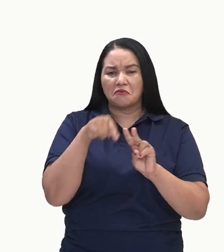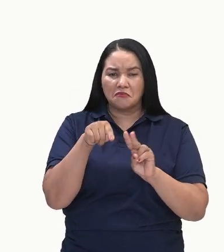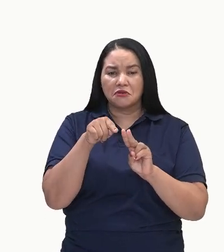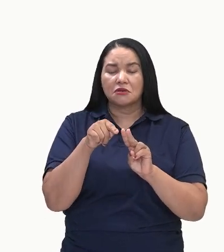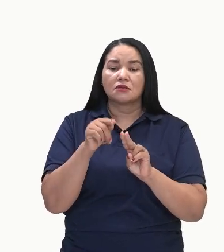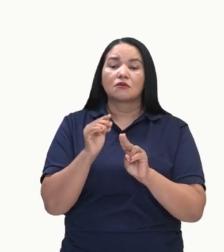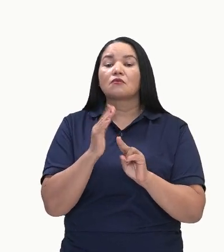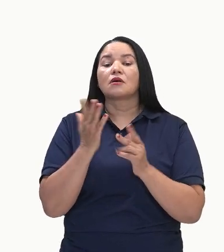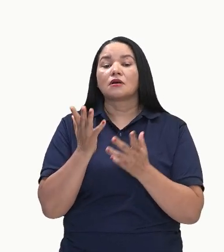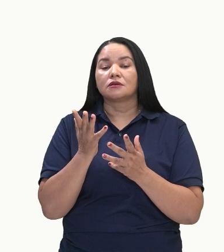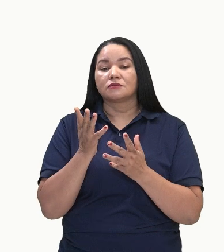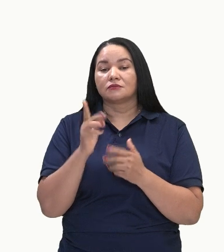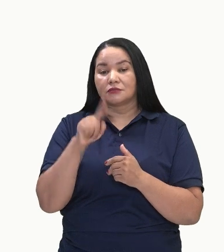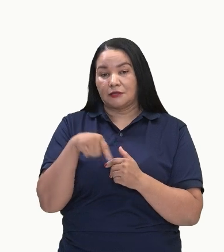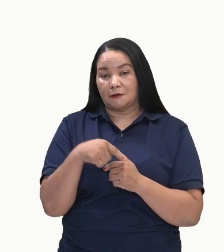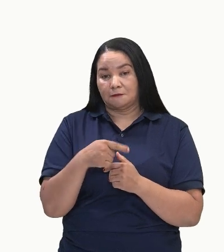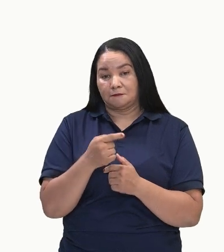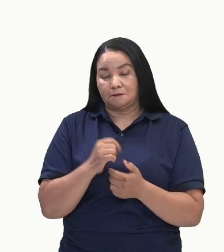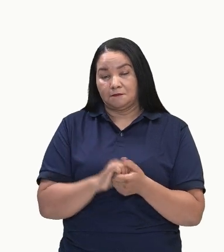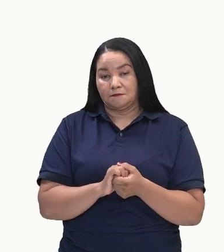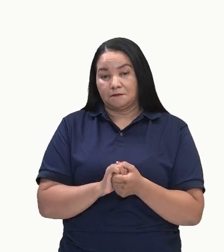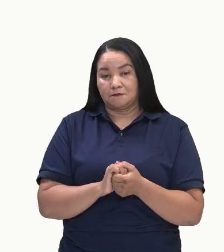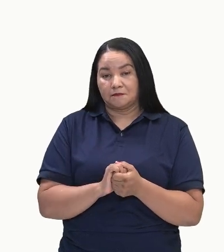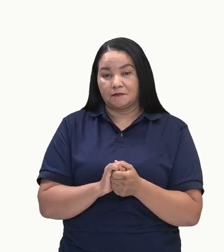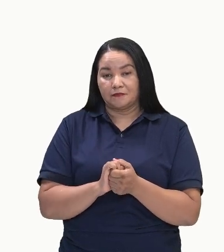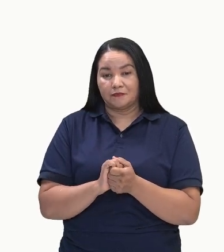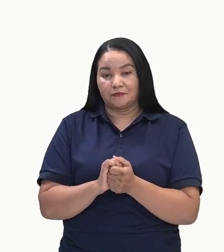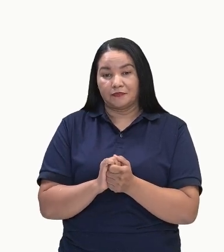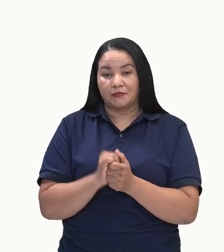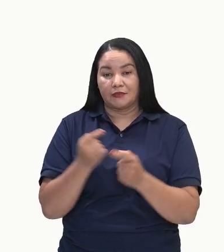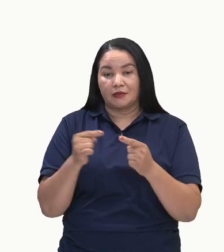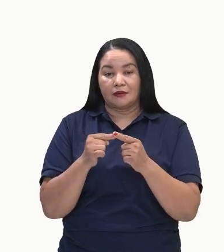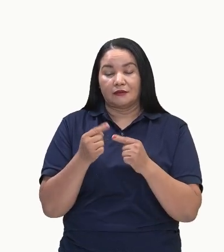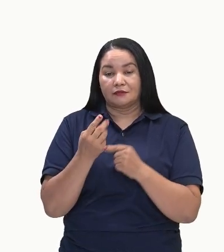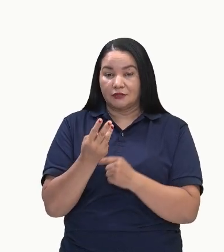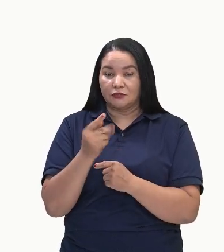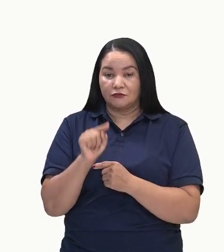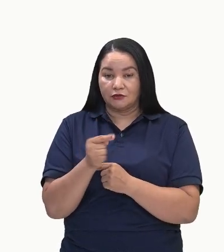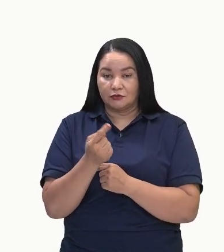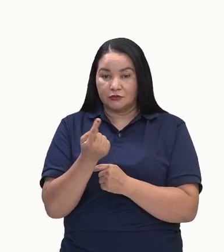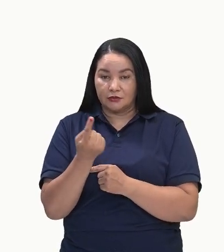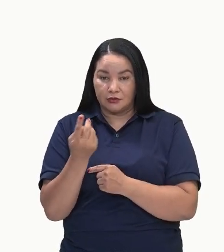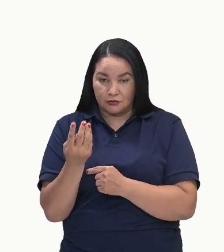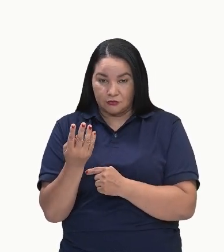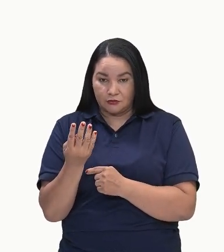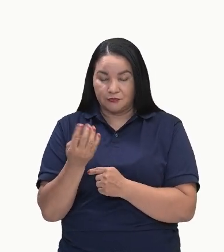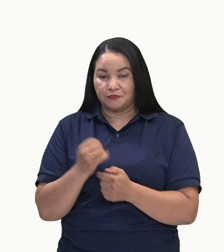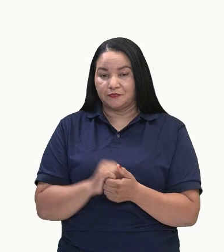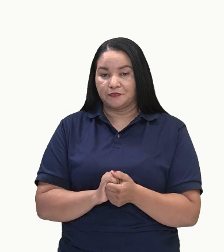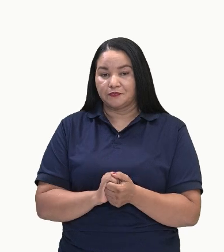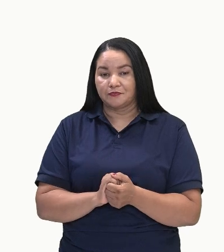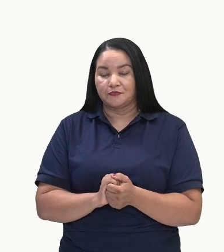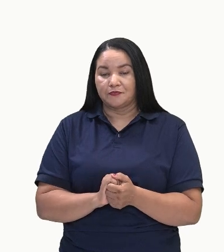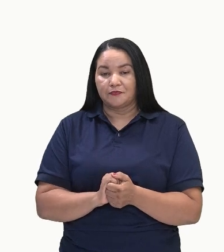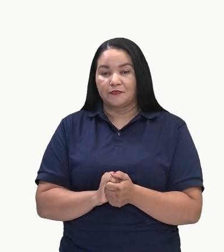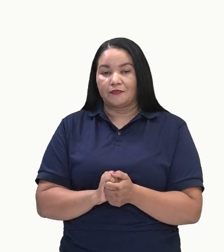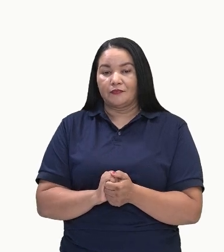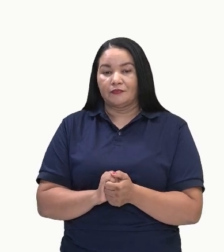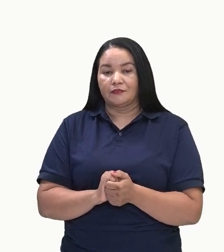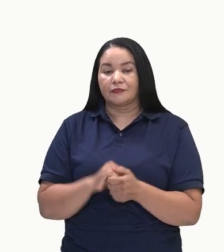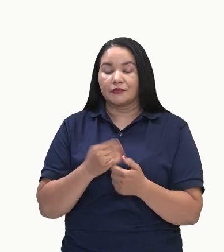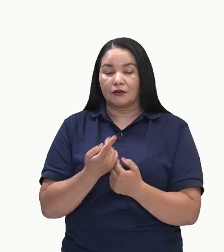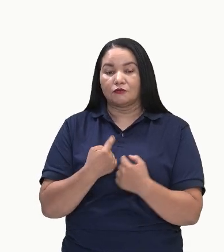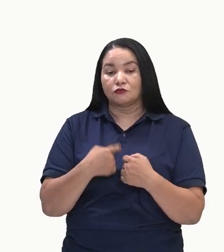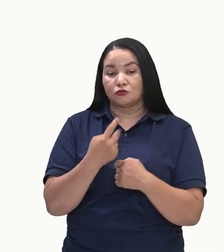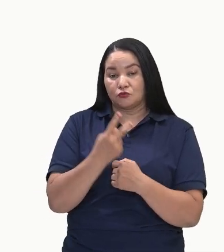vamos aceitar o π, ó. Não disse nada na questão, então vamos aceitar o π sendo 3,14, tá legal? Então, 2